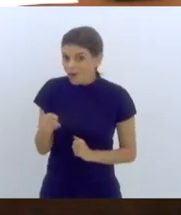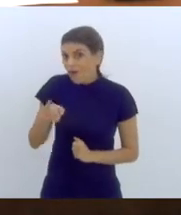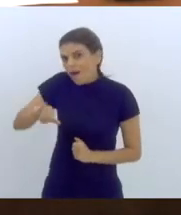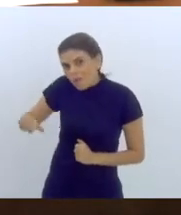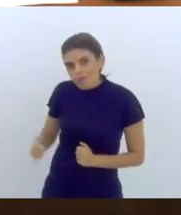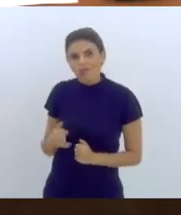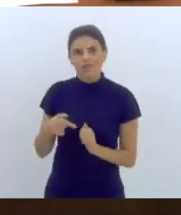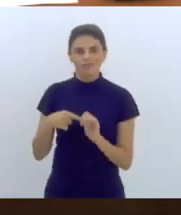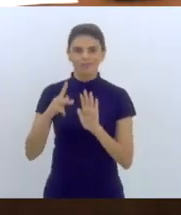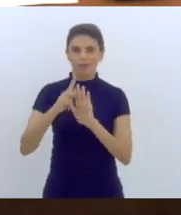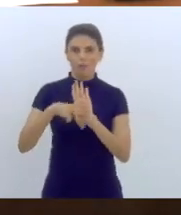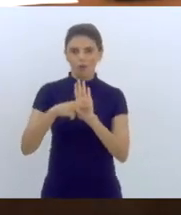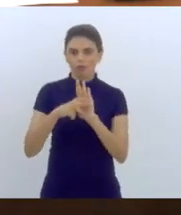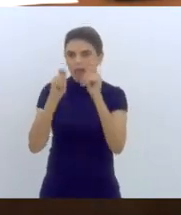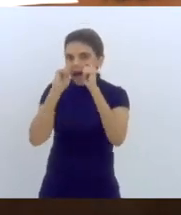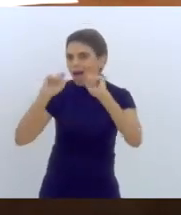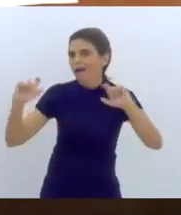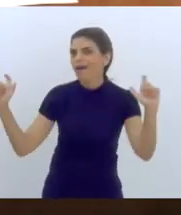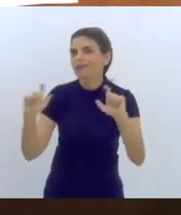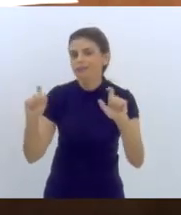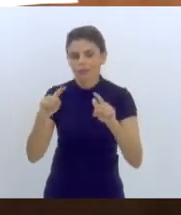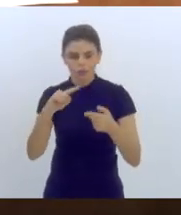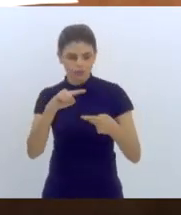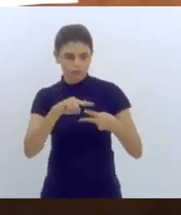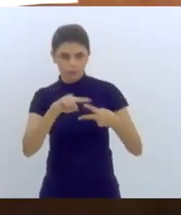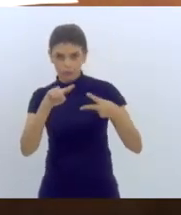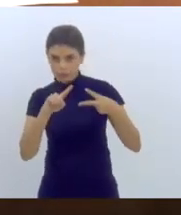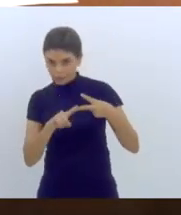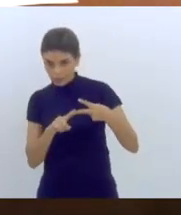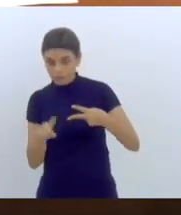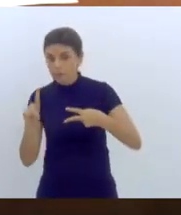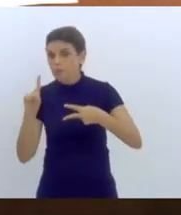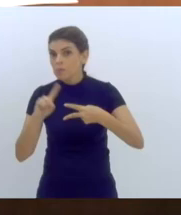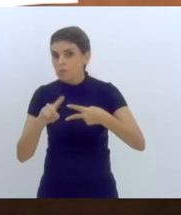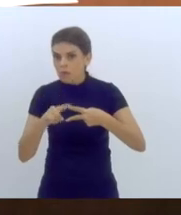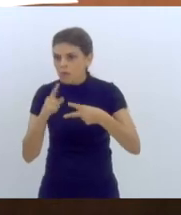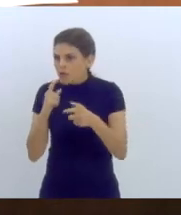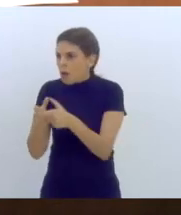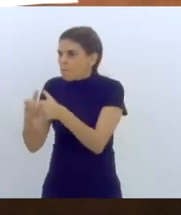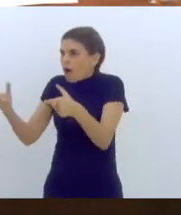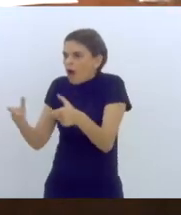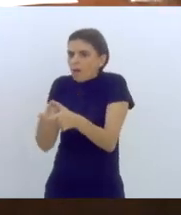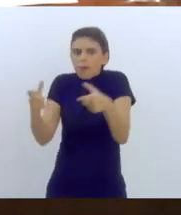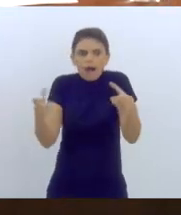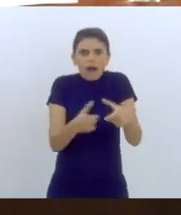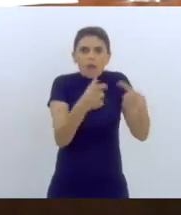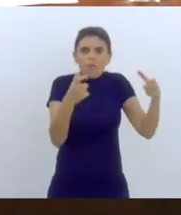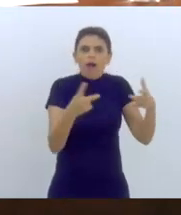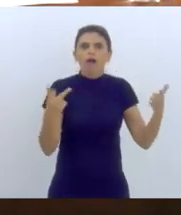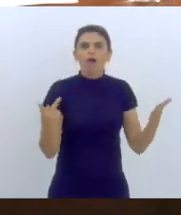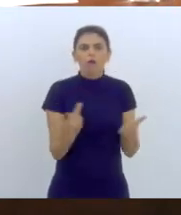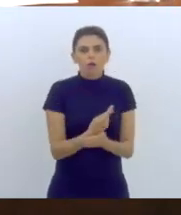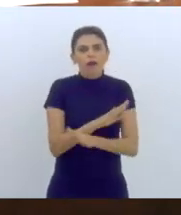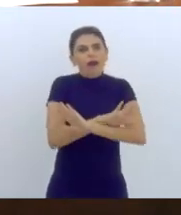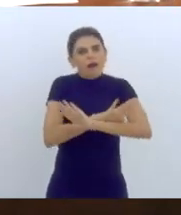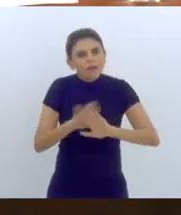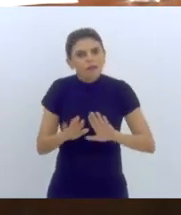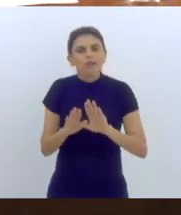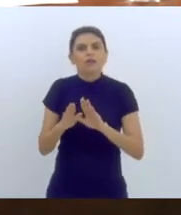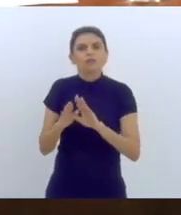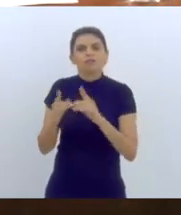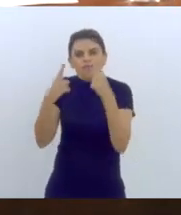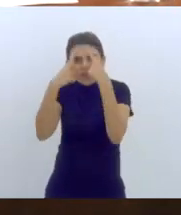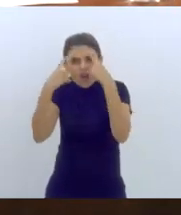projeto, a gente quer chamar a atenção para duas questões. Primeiro, o aumento do número de casos de violência sexual